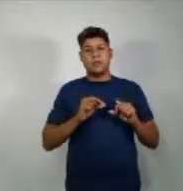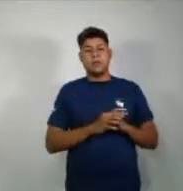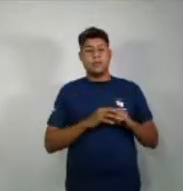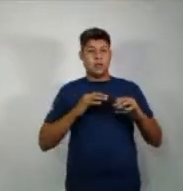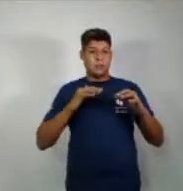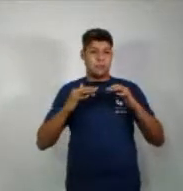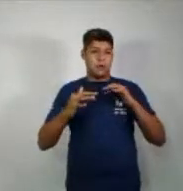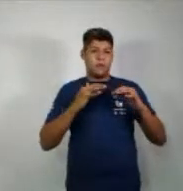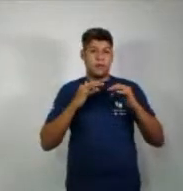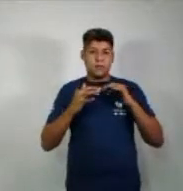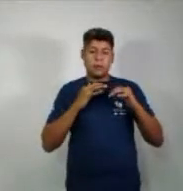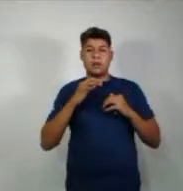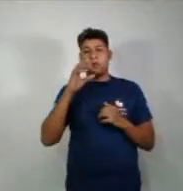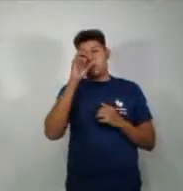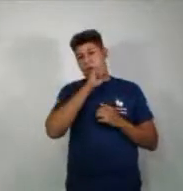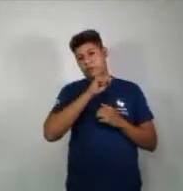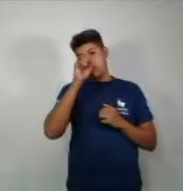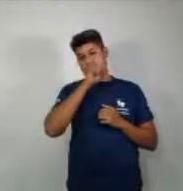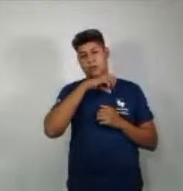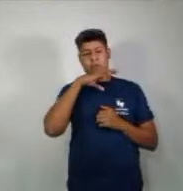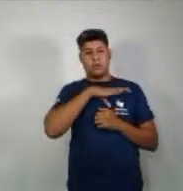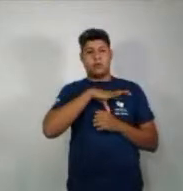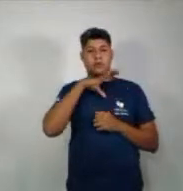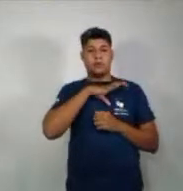movimento dele de aprender o português foi